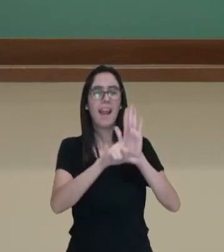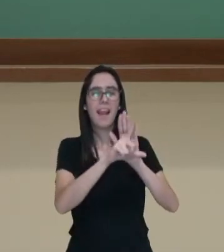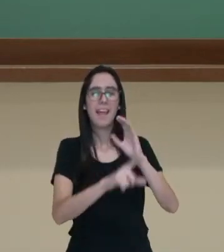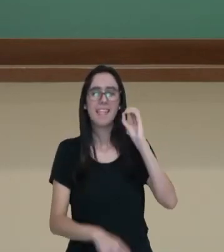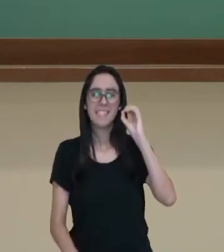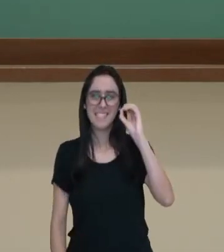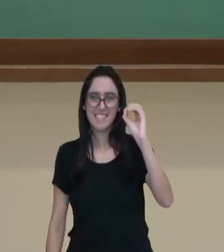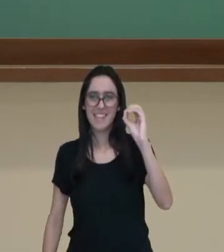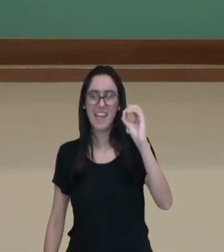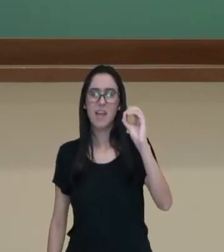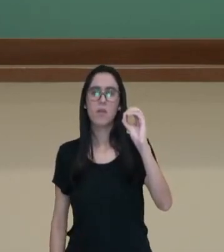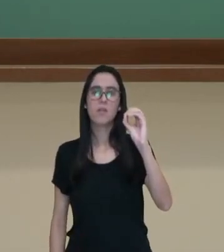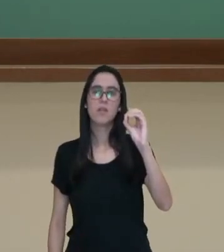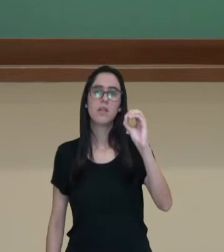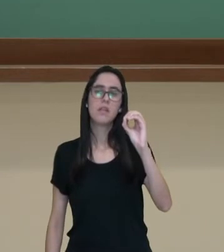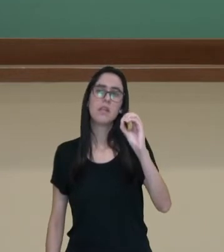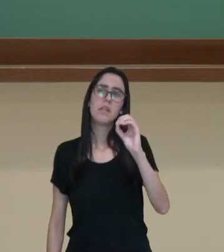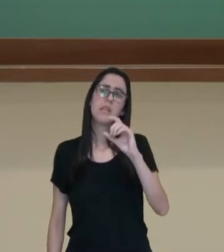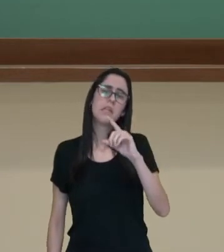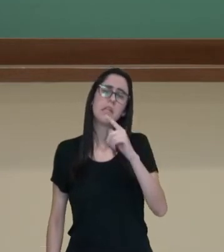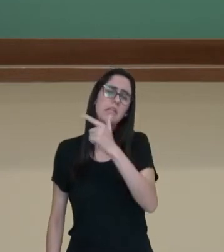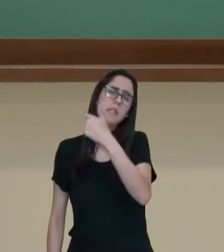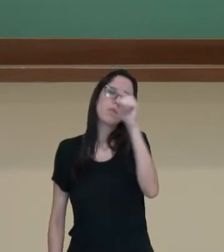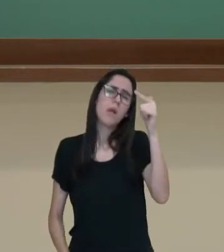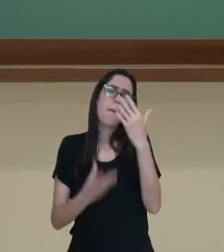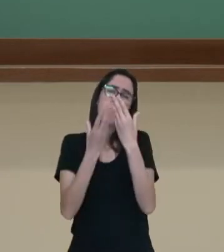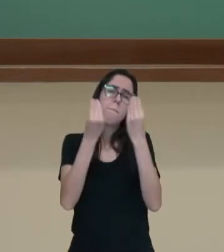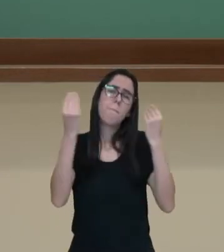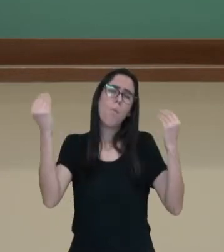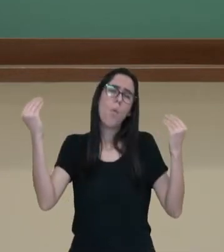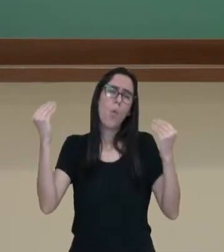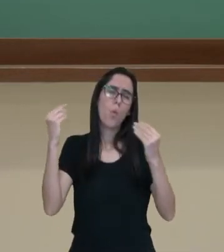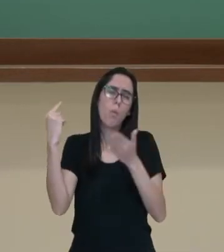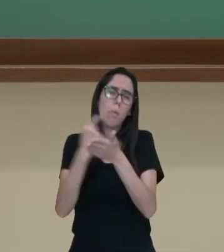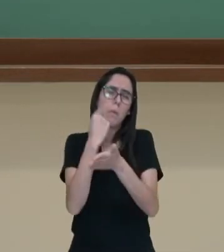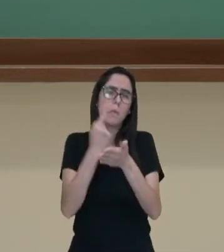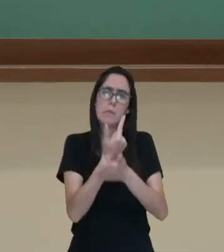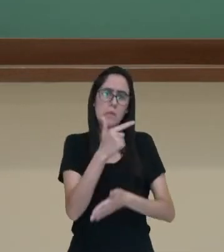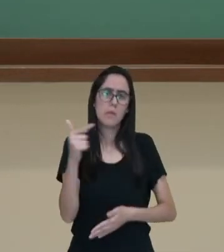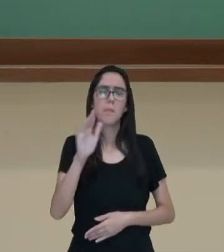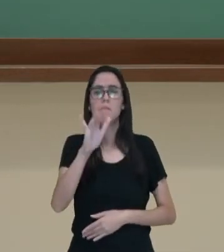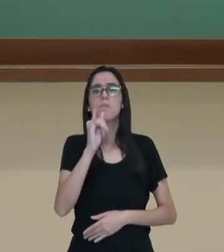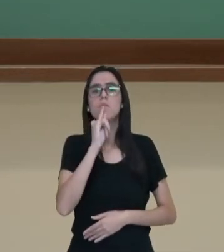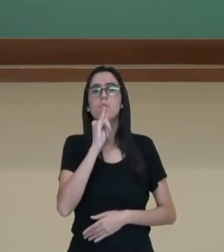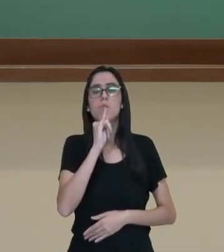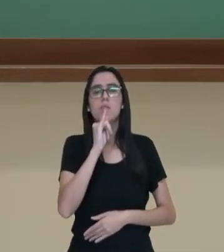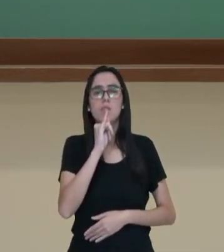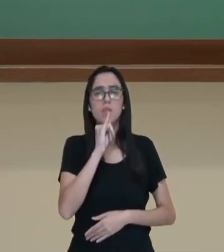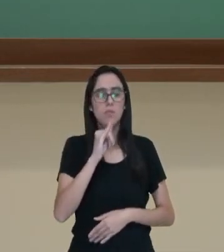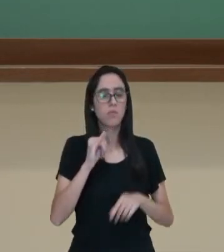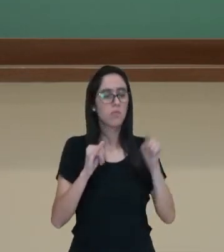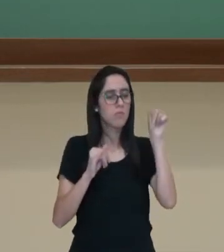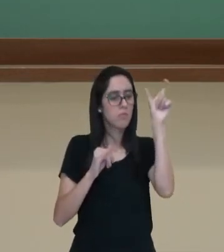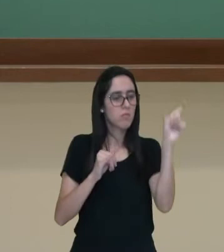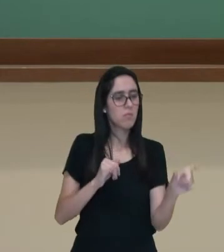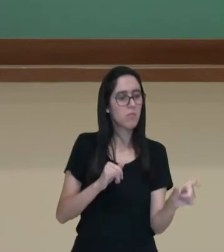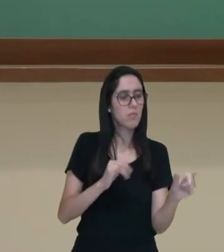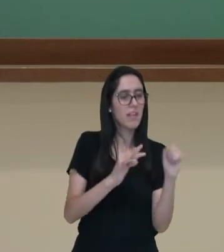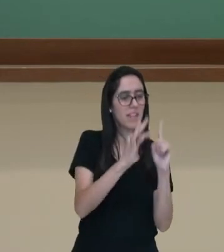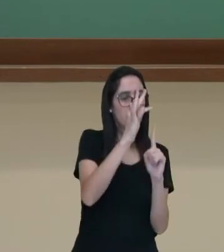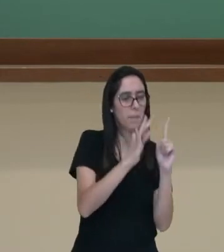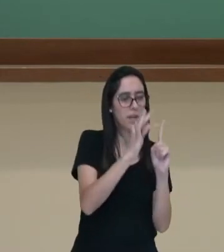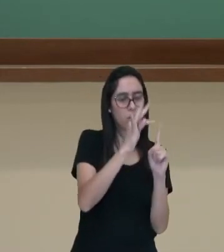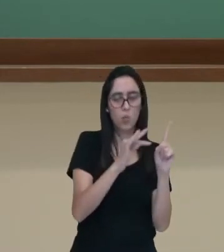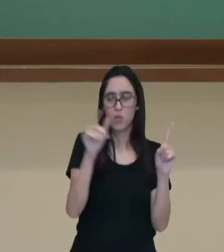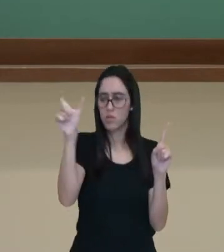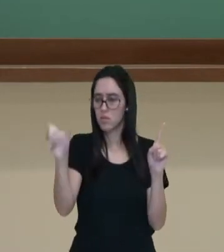pessoal, ela não é tão cobrada. Cara, se eu pensa assim, João está na mesma temperatura que Maria. João